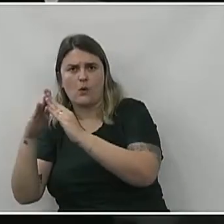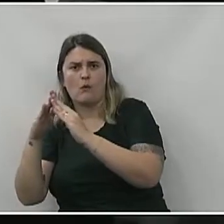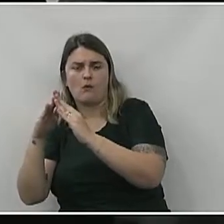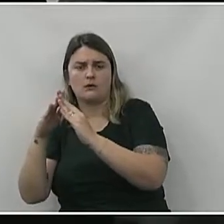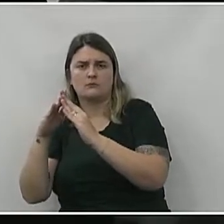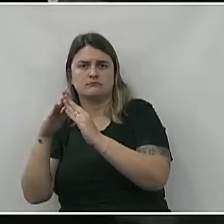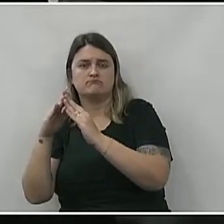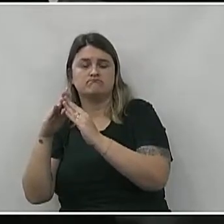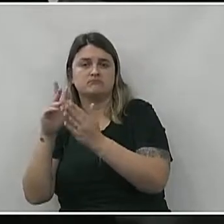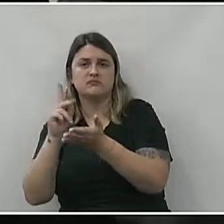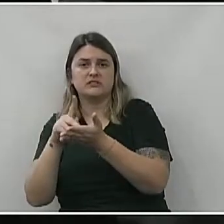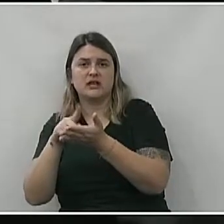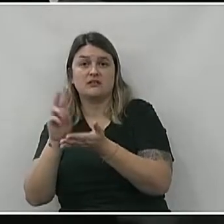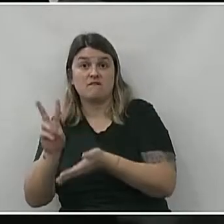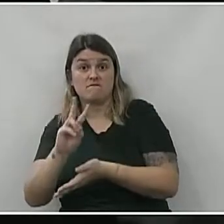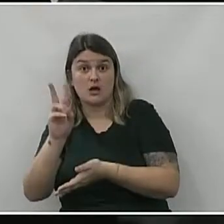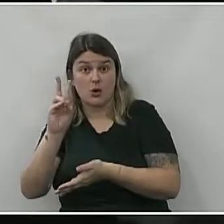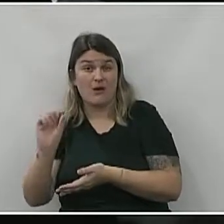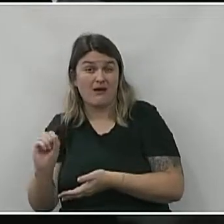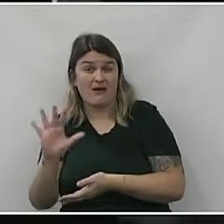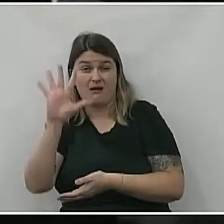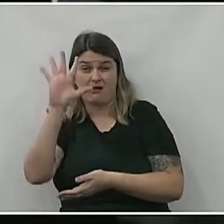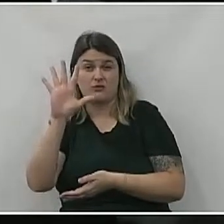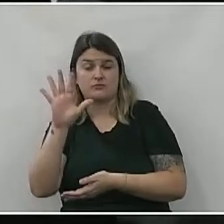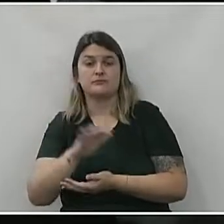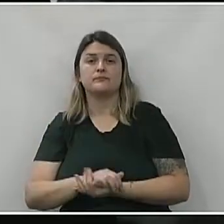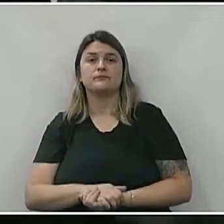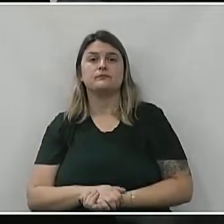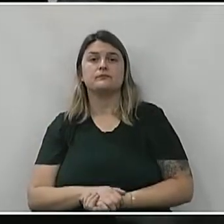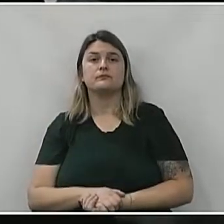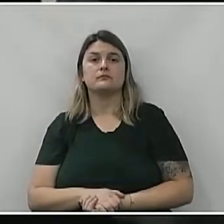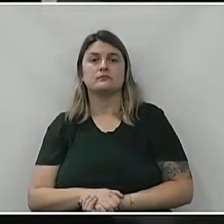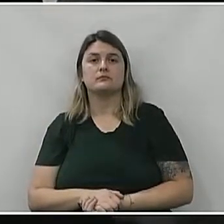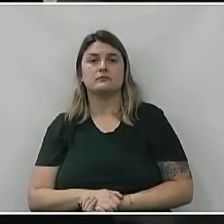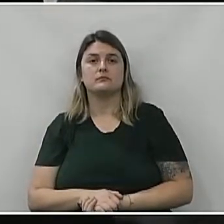que realmente é um valor alto, se for analisar,